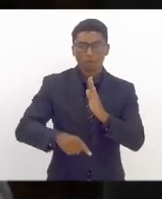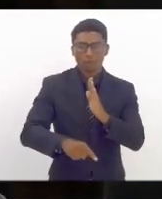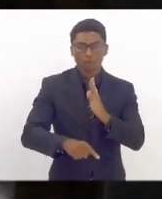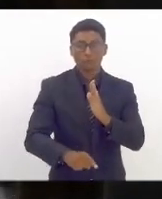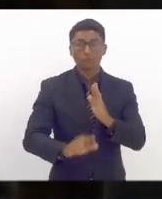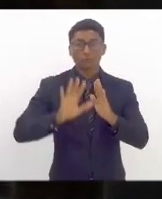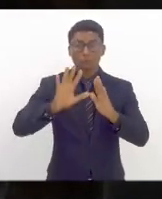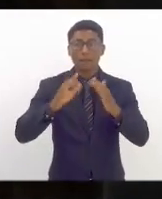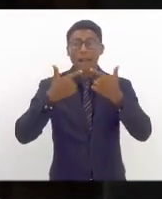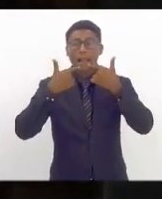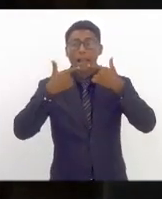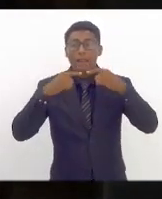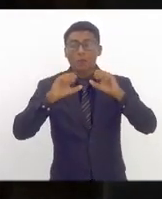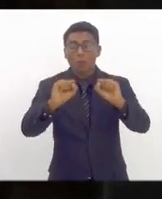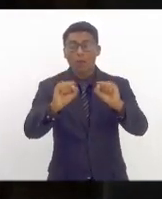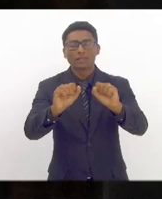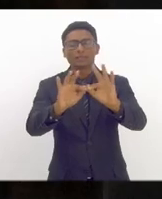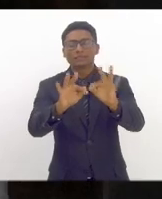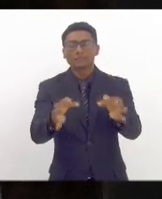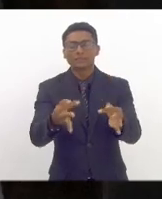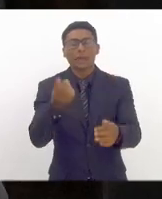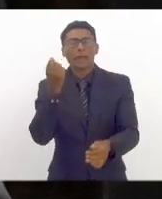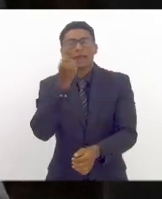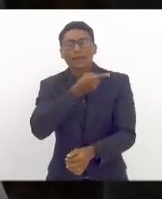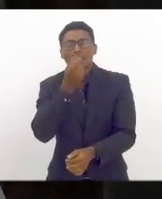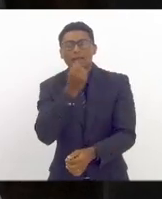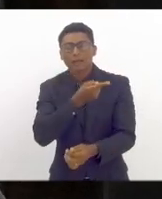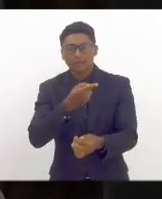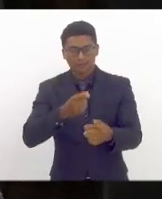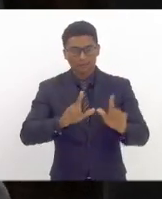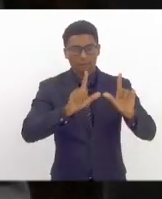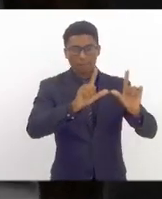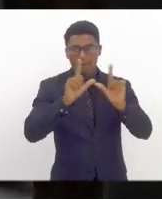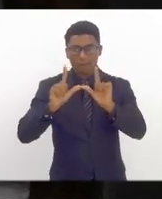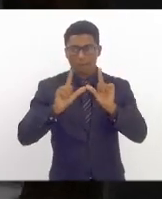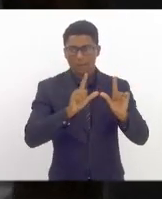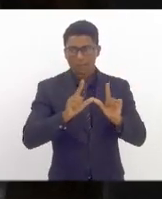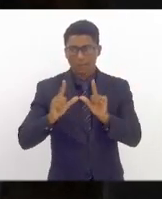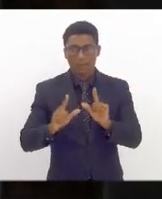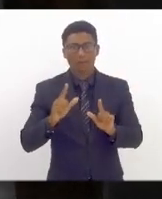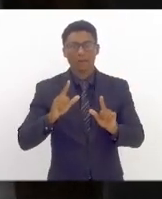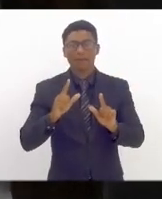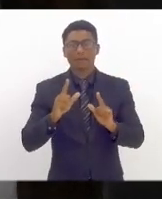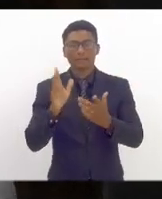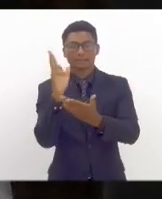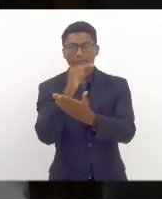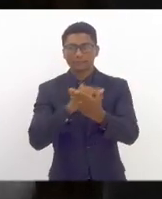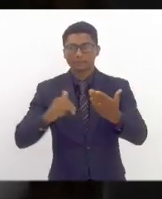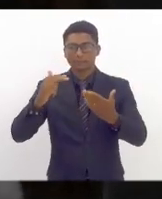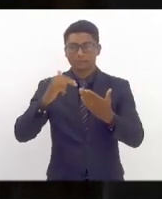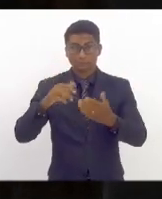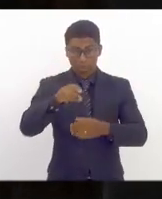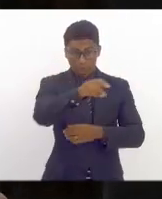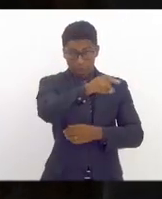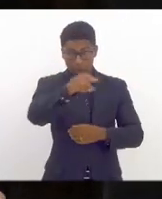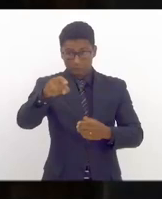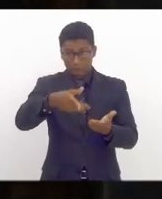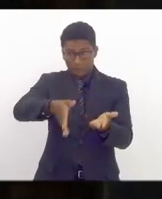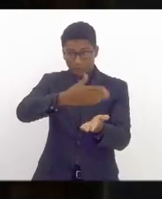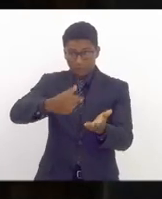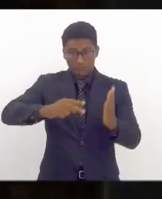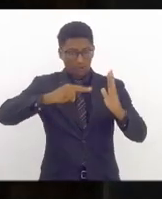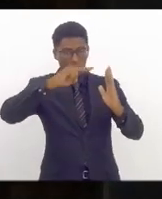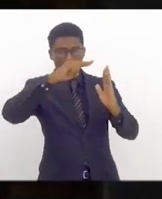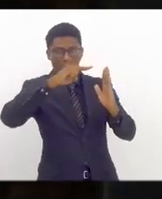de humor e quadrinhos ao ler a cartilha muitos de vocês poderão